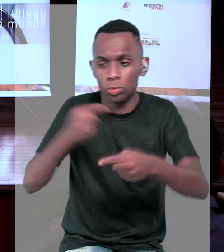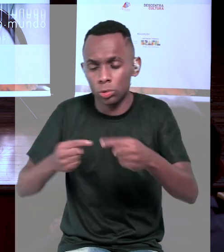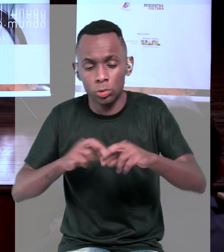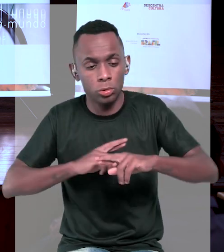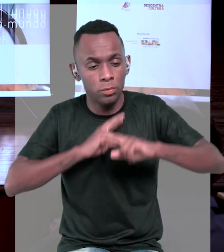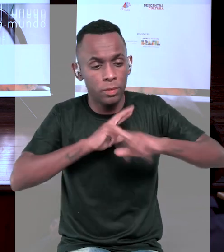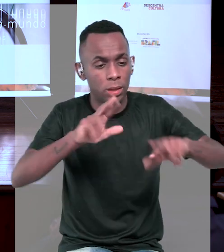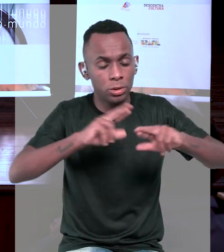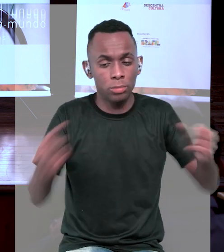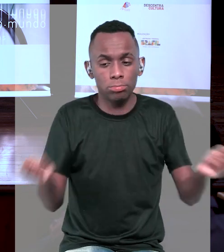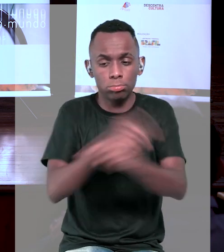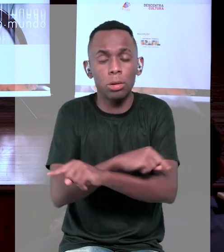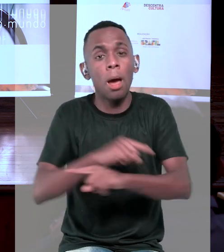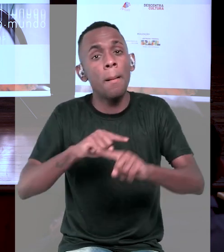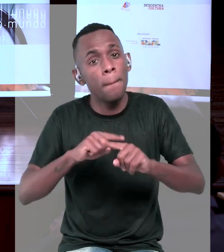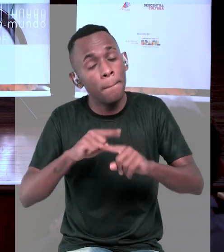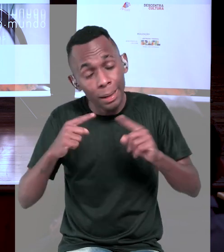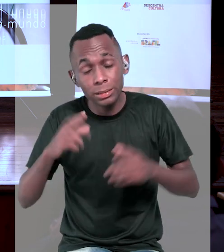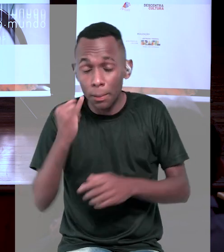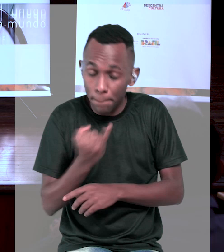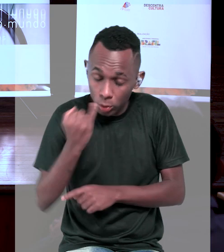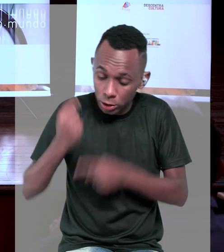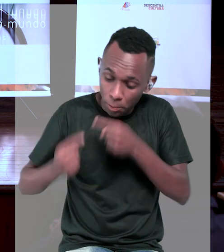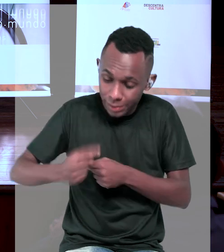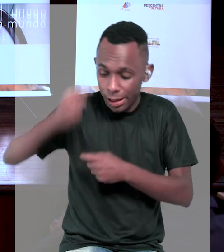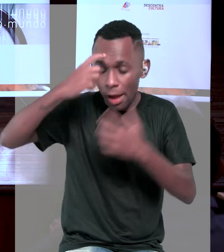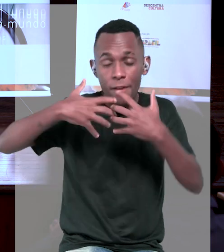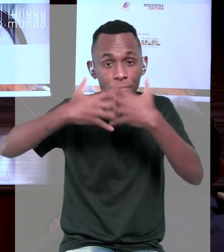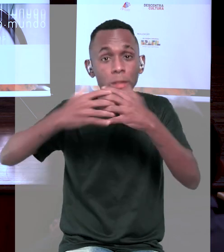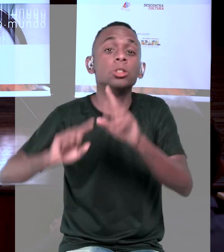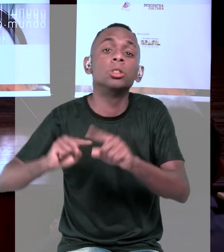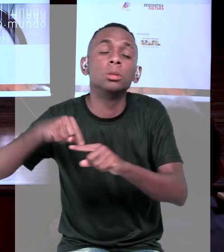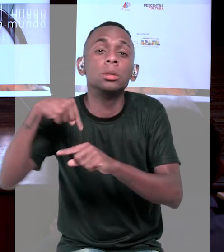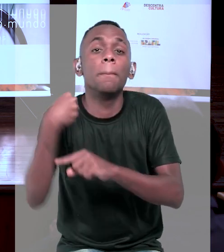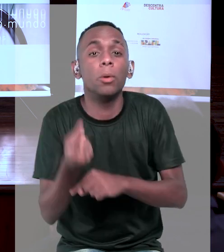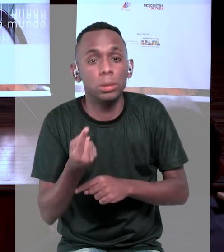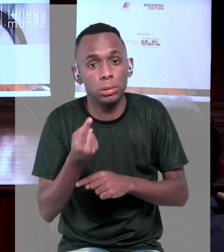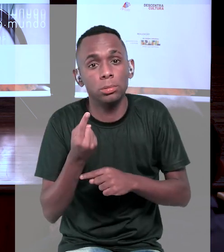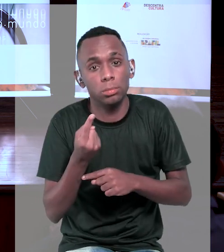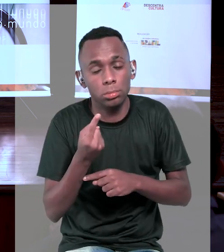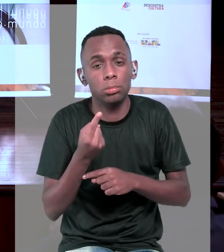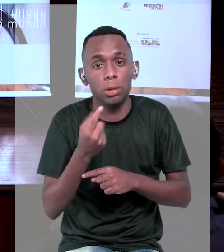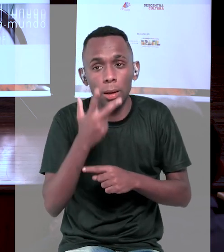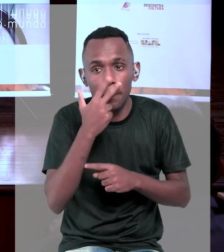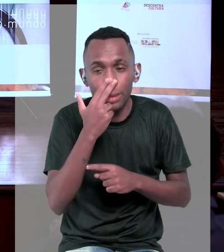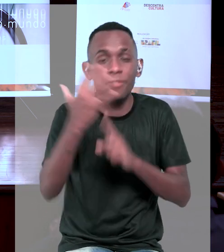discute, faz pensar e, logo em seguida, é dopado novamente,